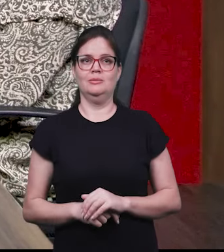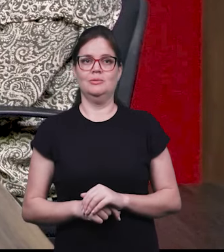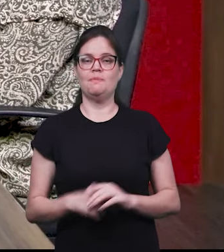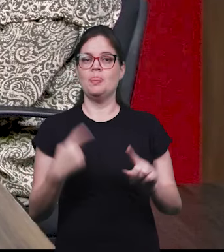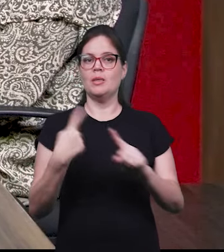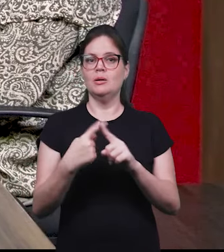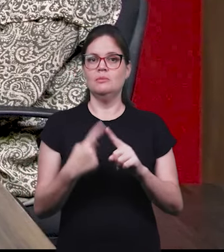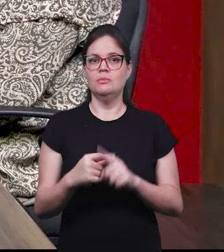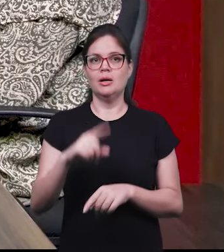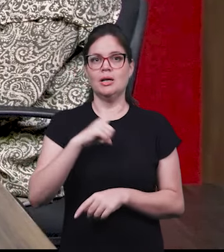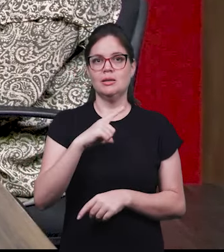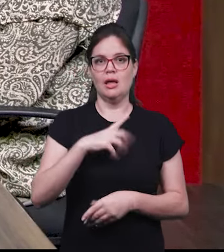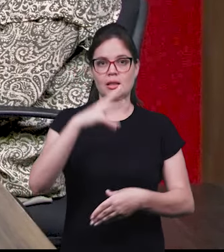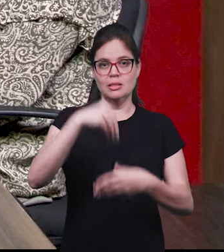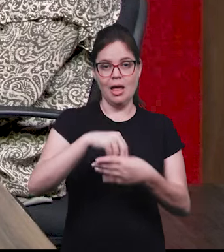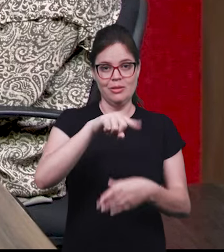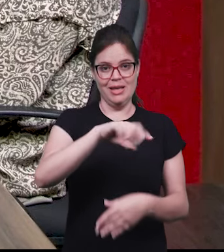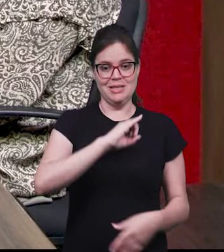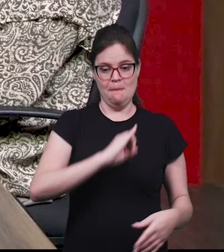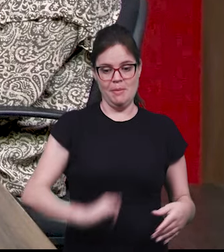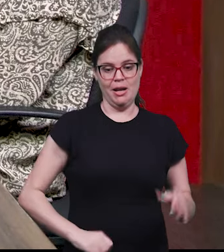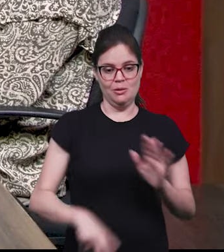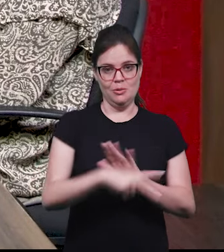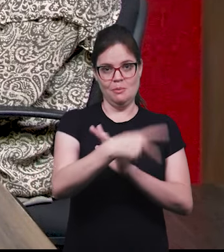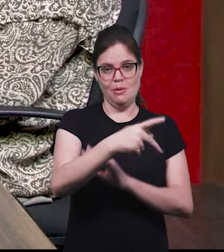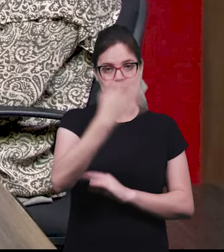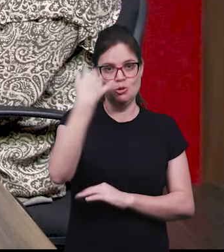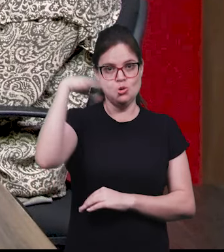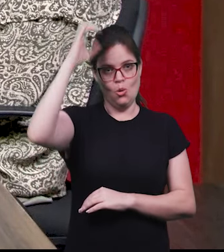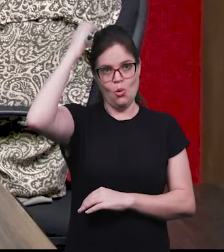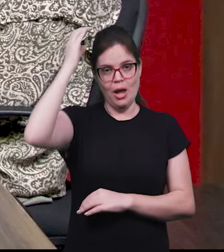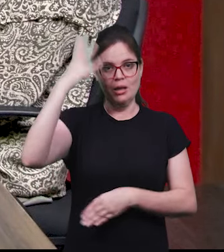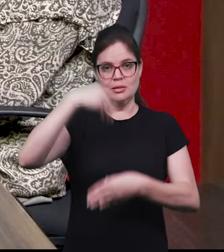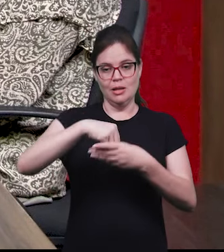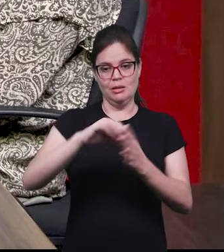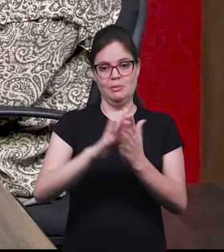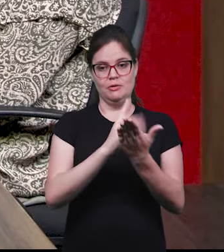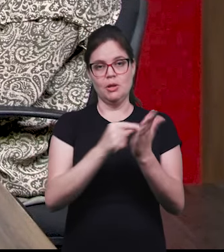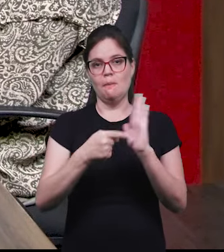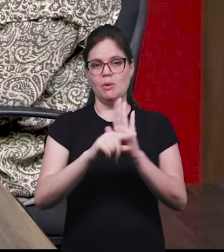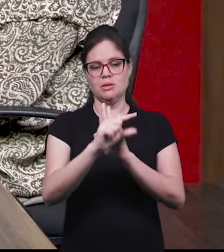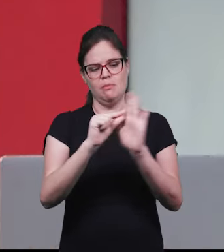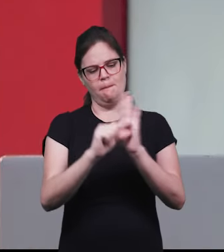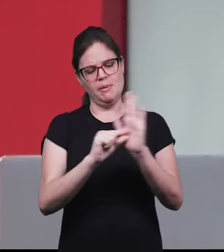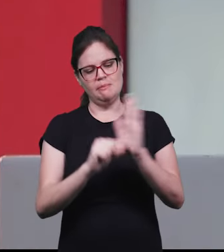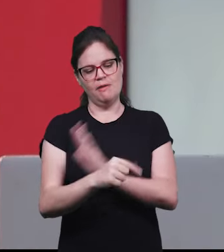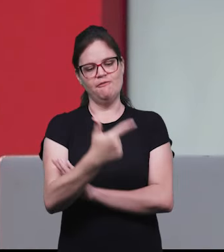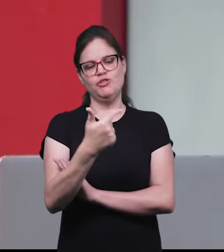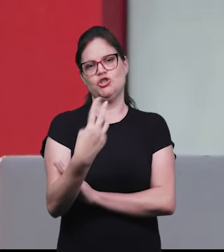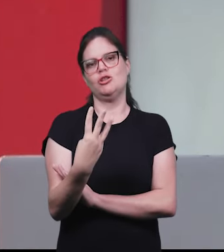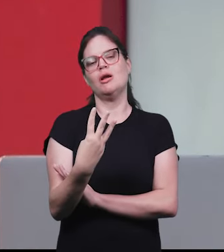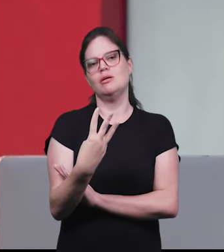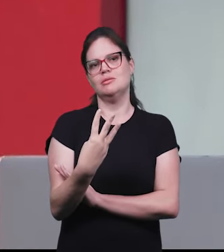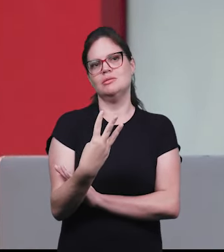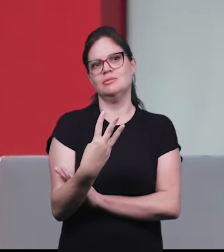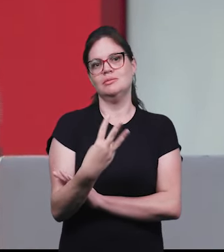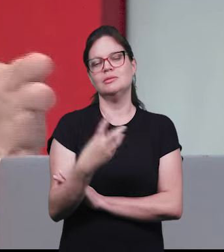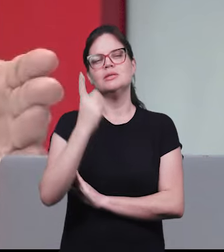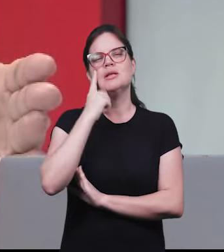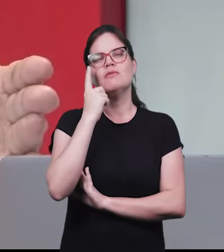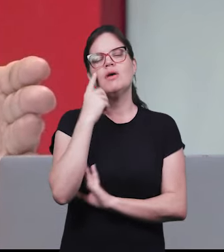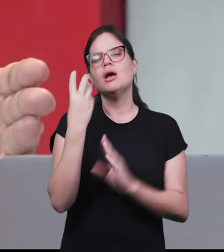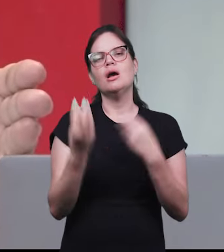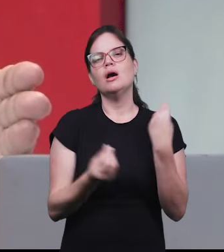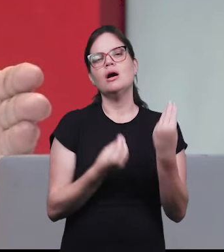Ele é citado 23 vezes na Bíblia, certo? E era um homem que, podemos dizer, como que Deus usa o homem